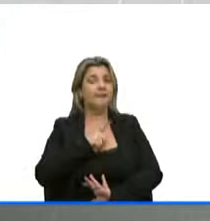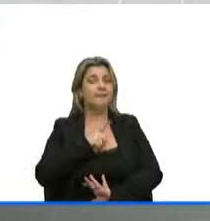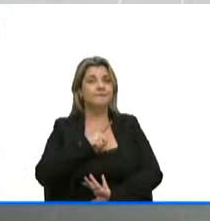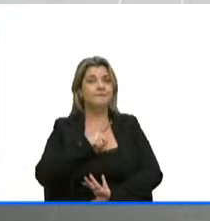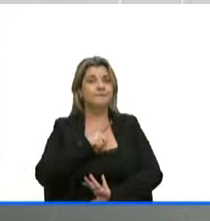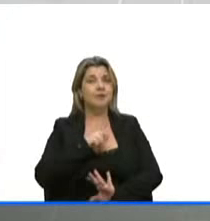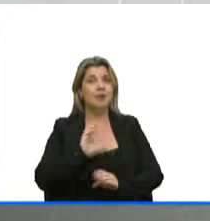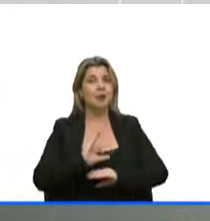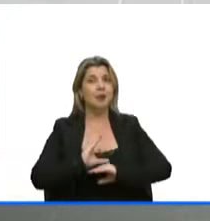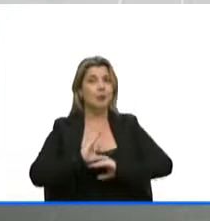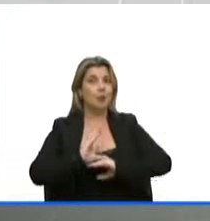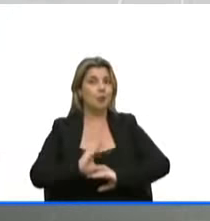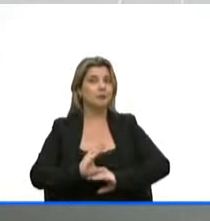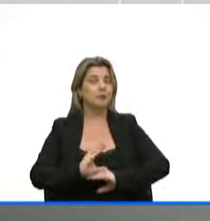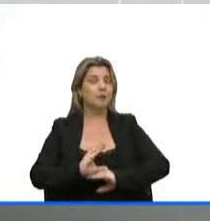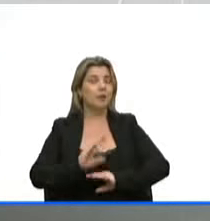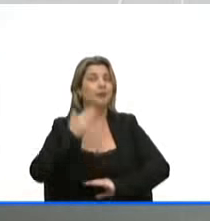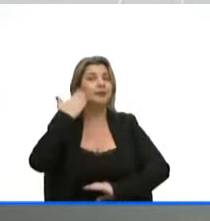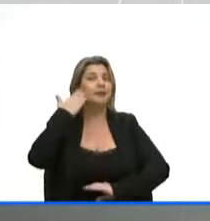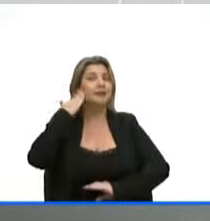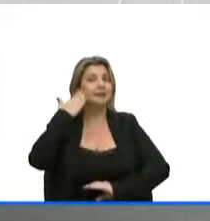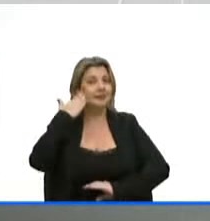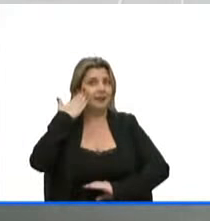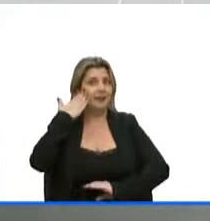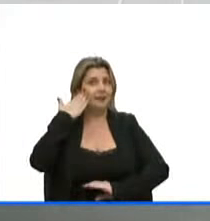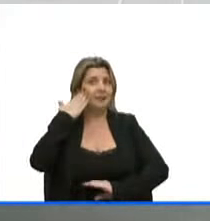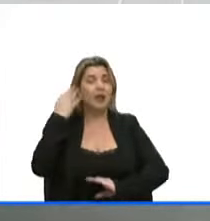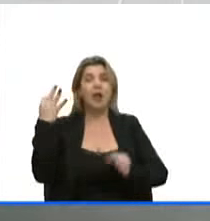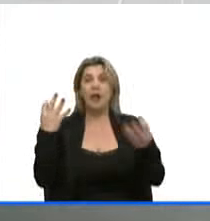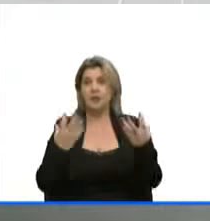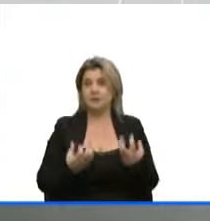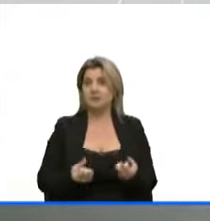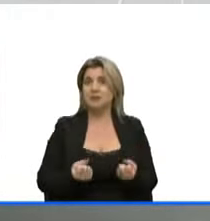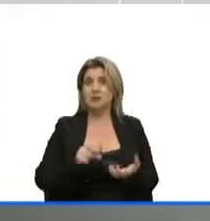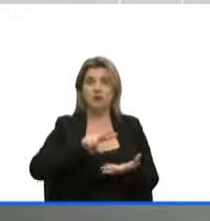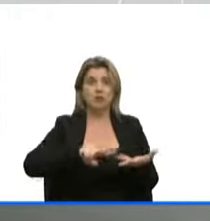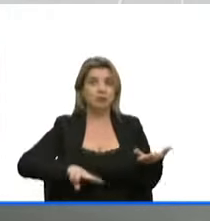a comissão entenda que concorde com a leitura do